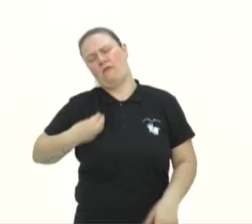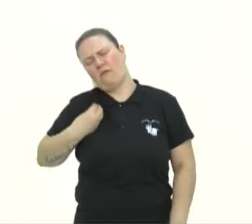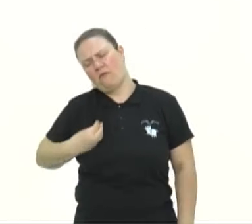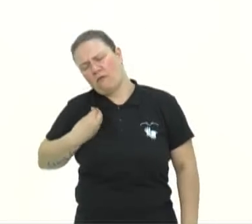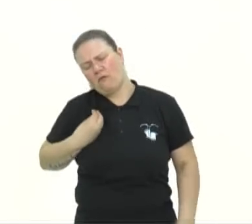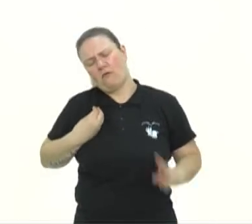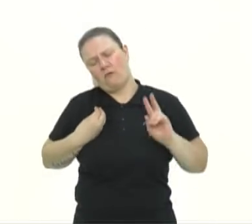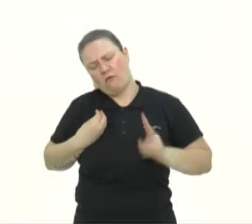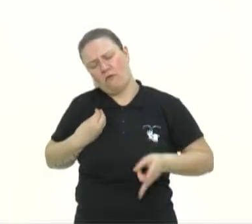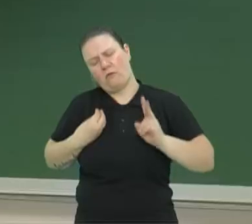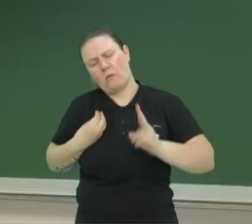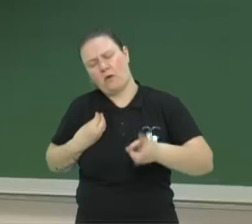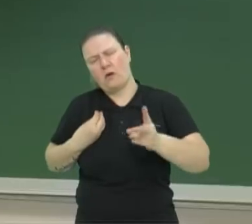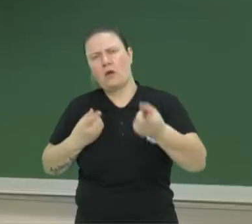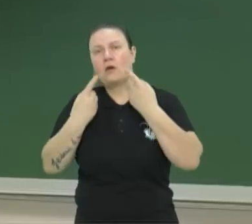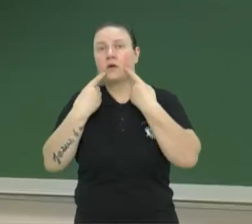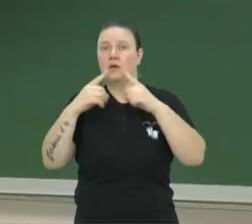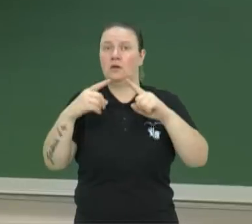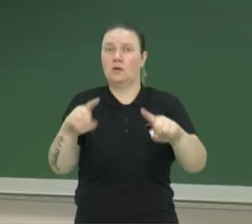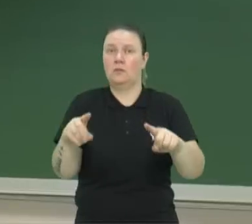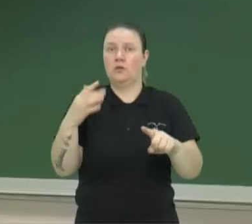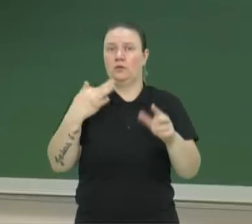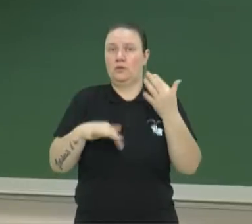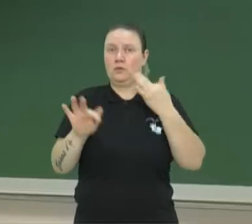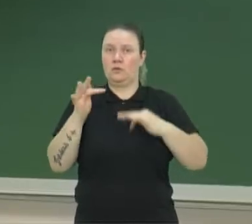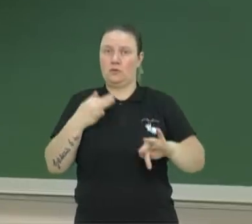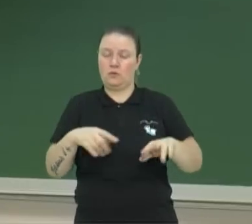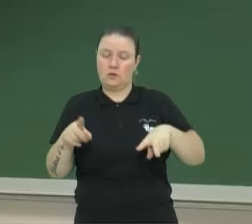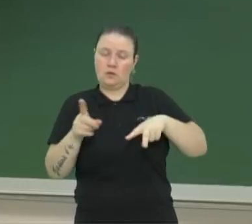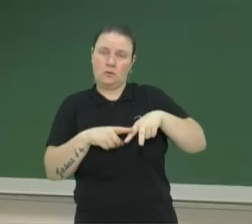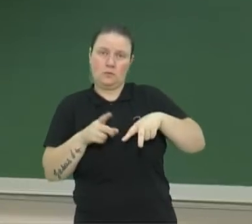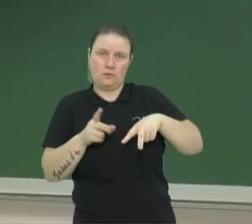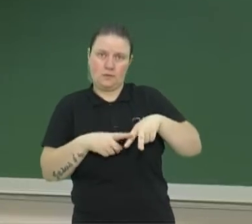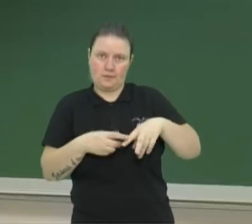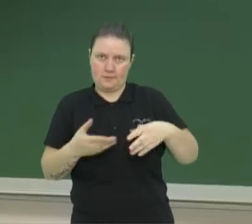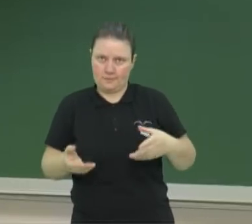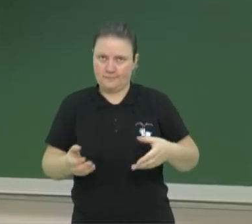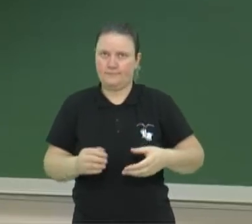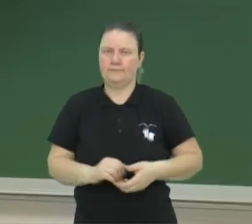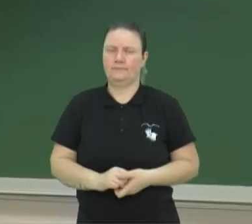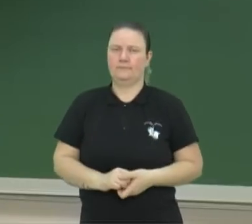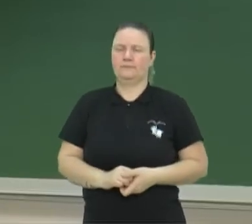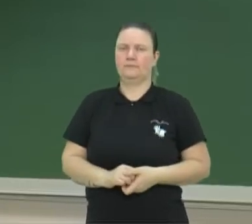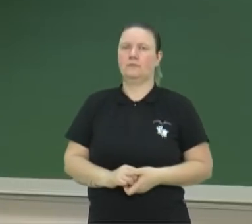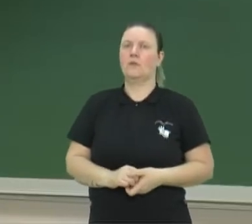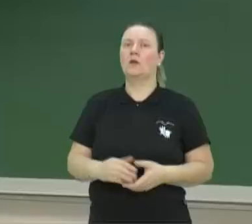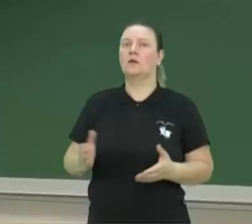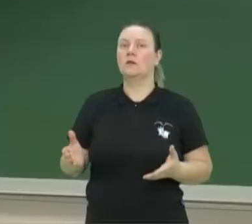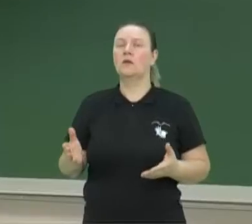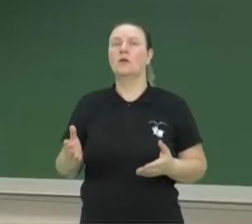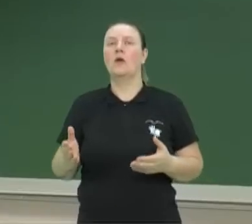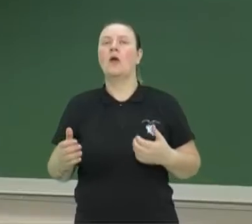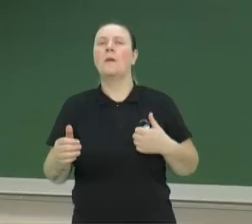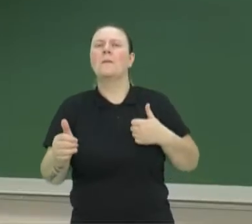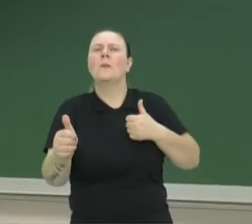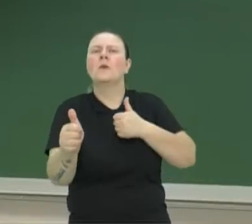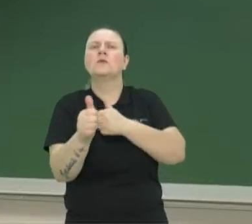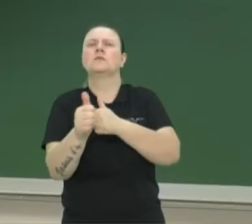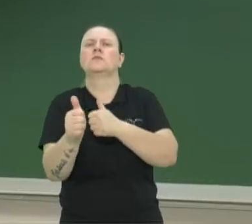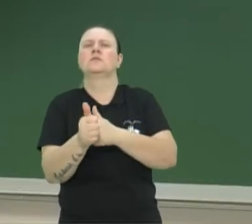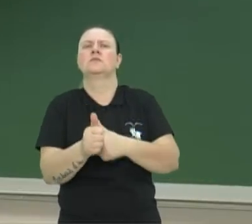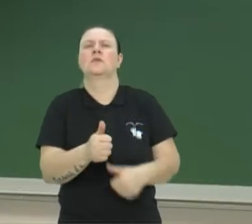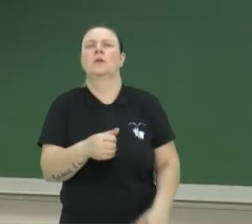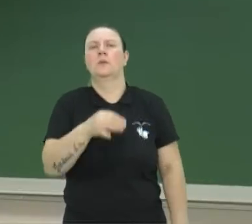dor na perna. Então, para se fazer mais próximo, né, daquela pessoa que está ouvindo o causo, então ele conta assim: ah, isso